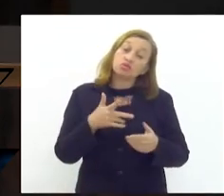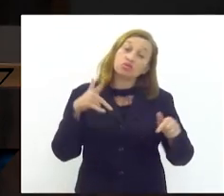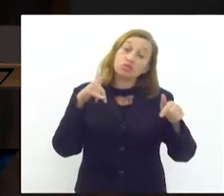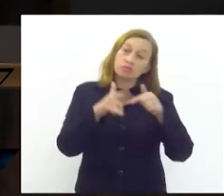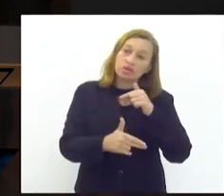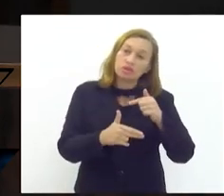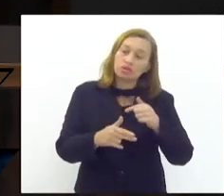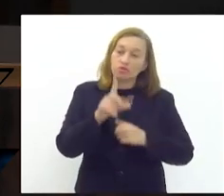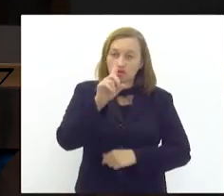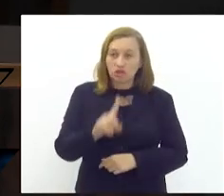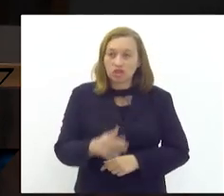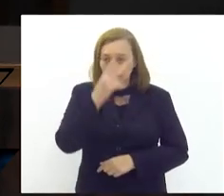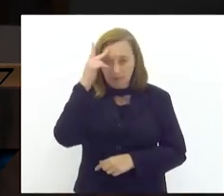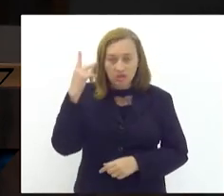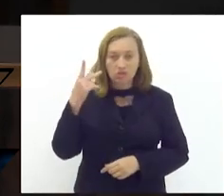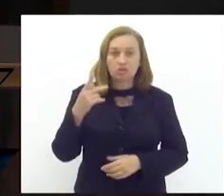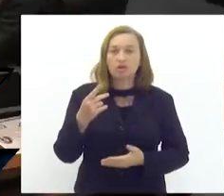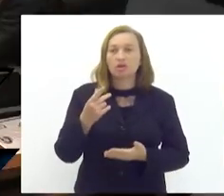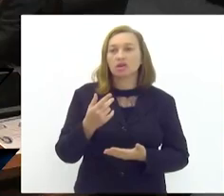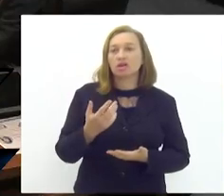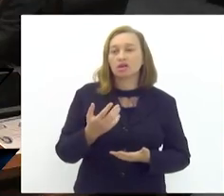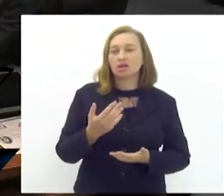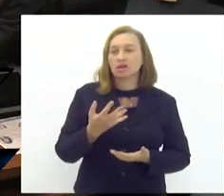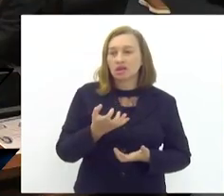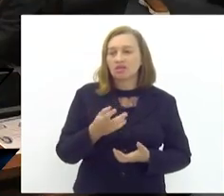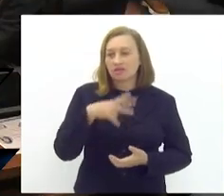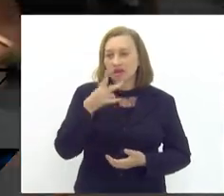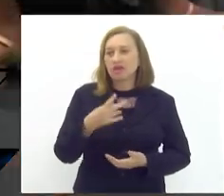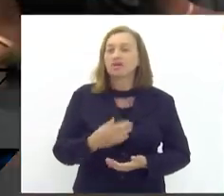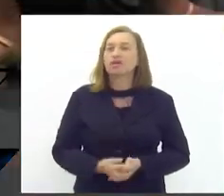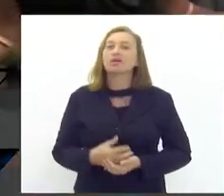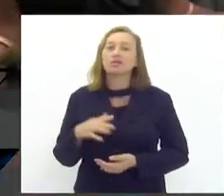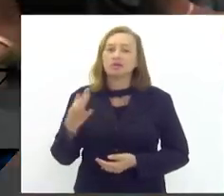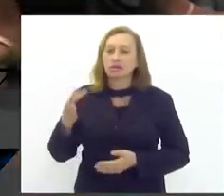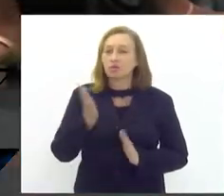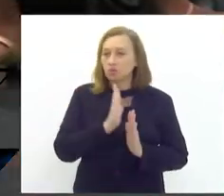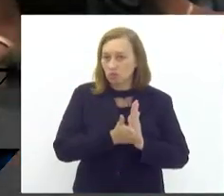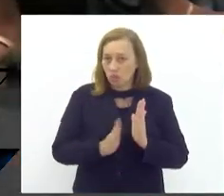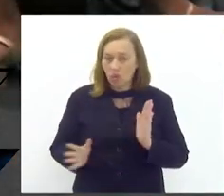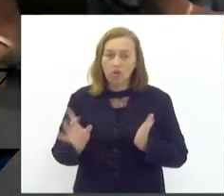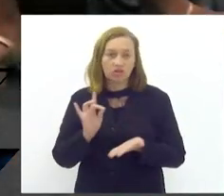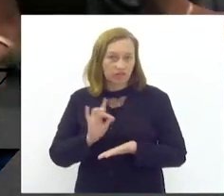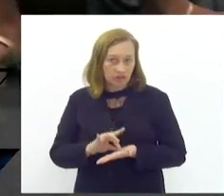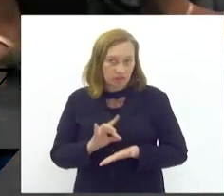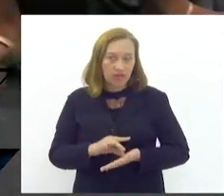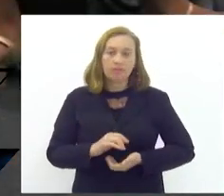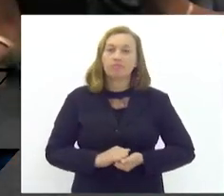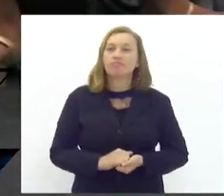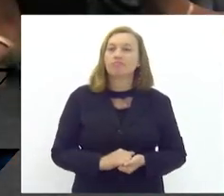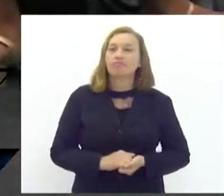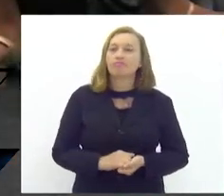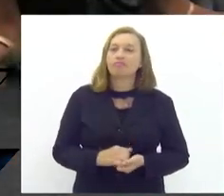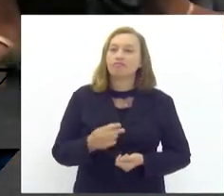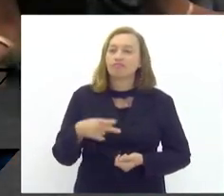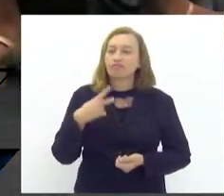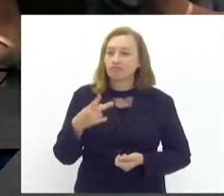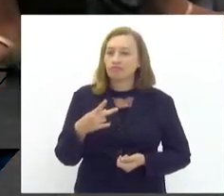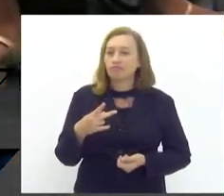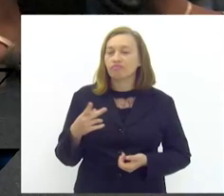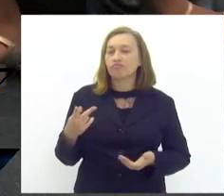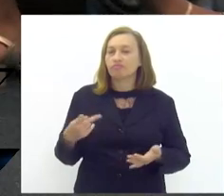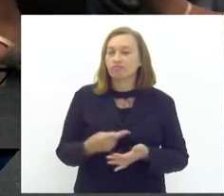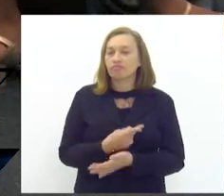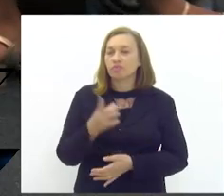cedo e se inscreveu Deputado aqui muito brevemente é uma questão de ordem na verdade é que fala sobre o que